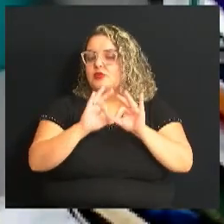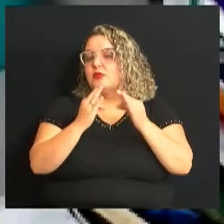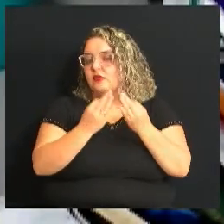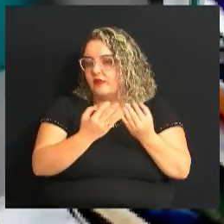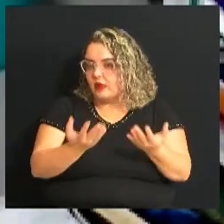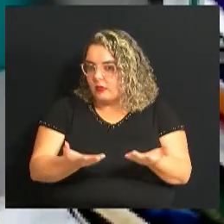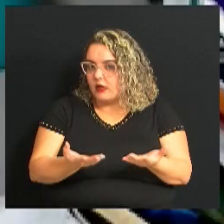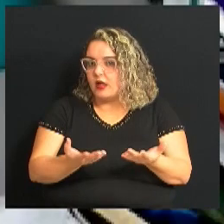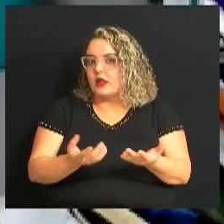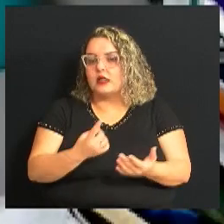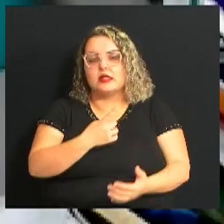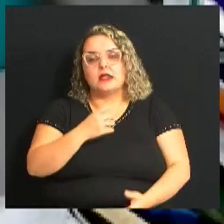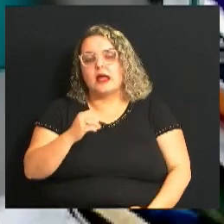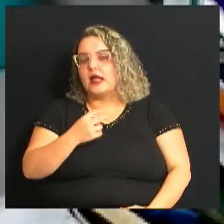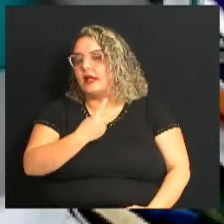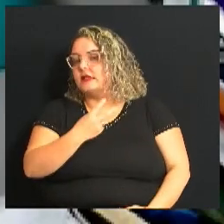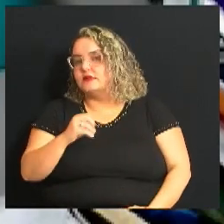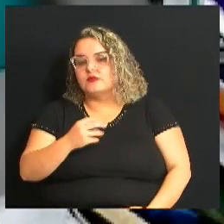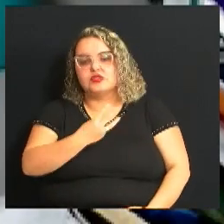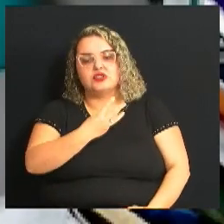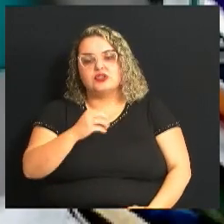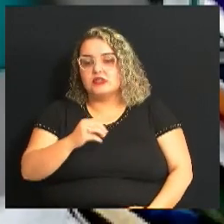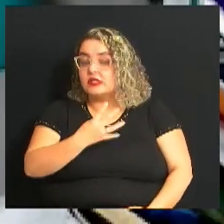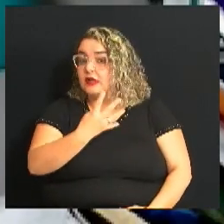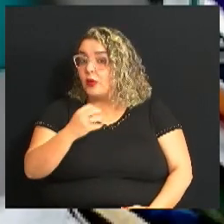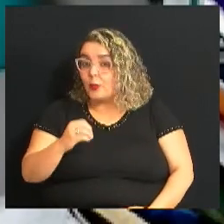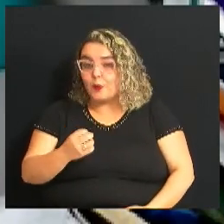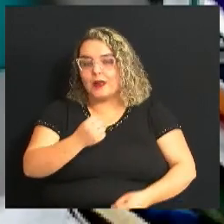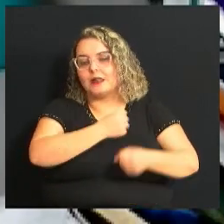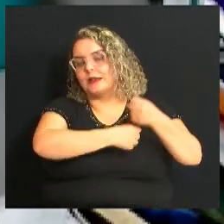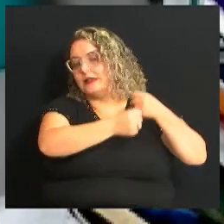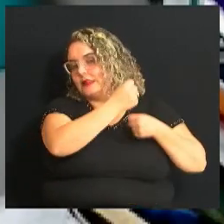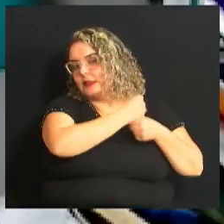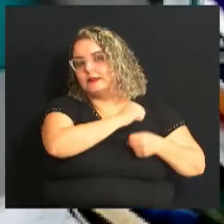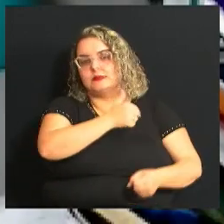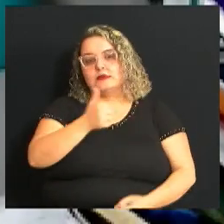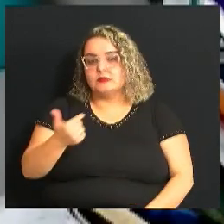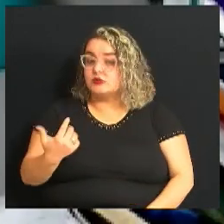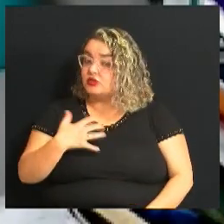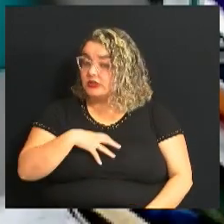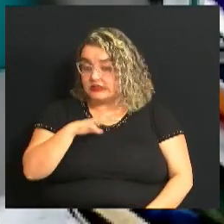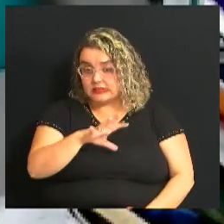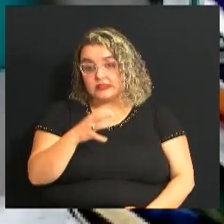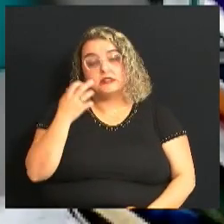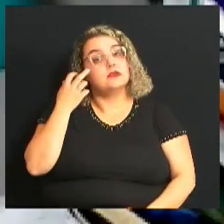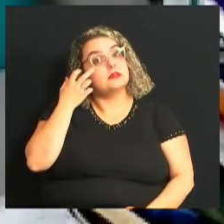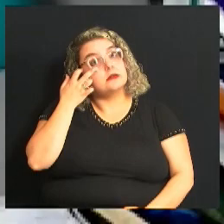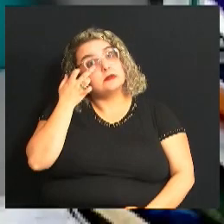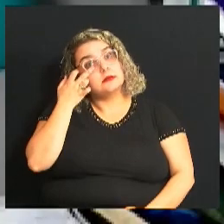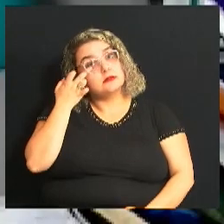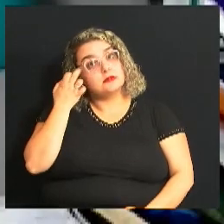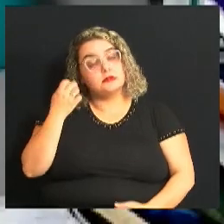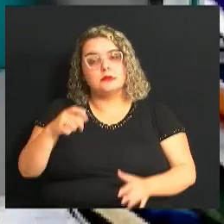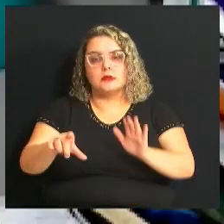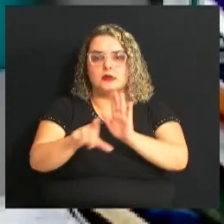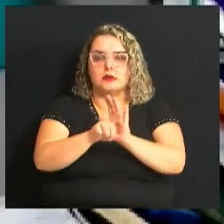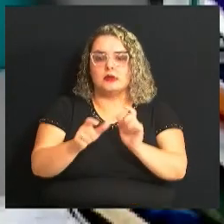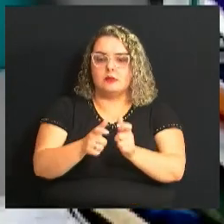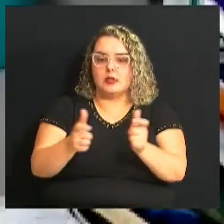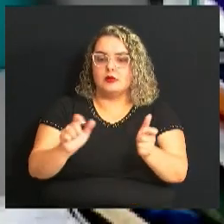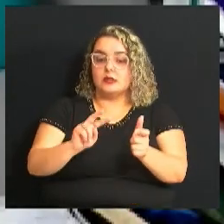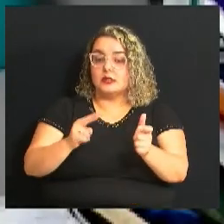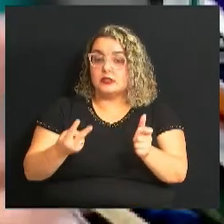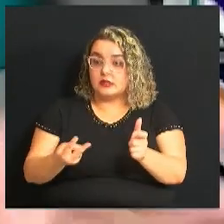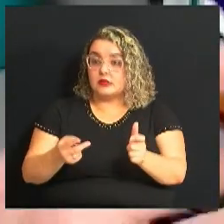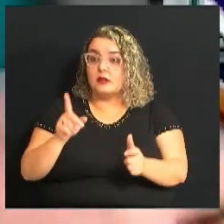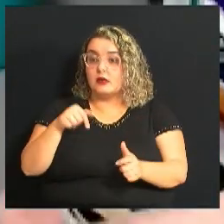há 10, 20, 30, 40 anos não existia dessa maneira. Então, a legislação, na maioria das vezes, ela é